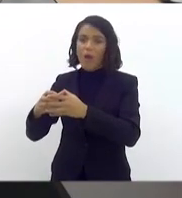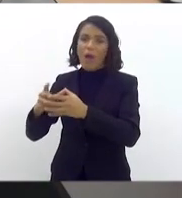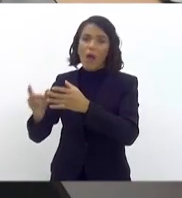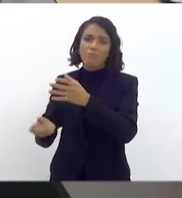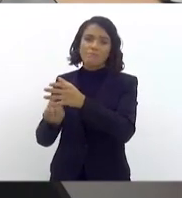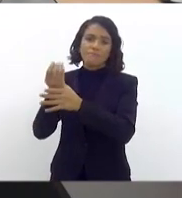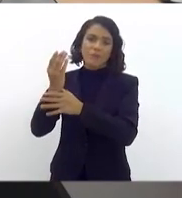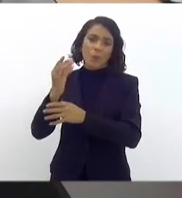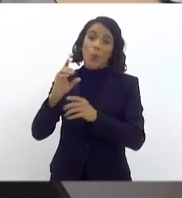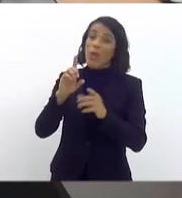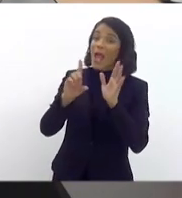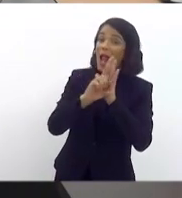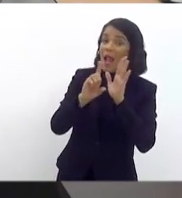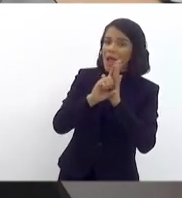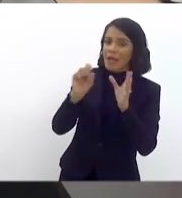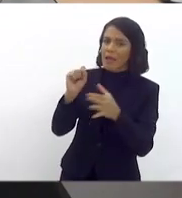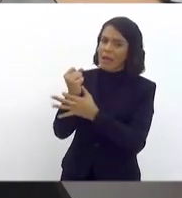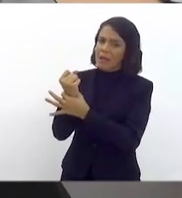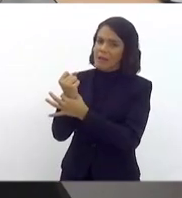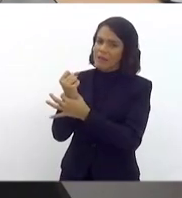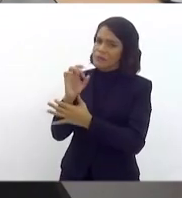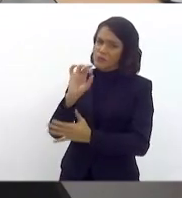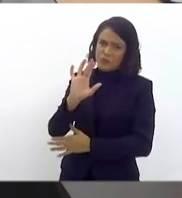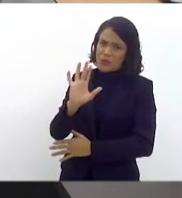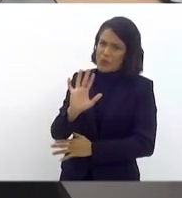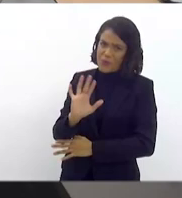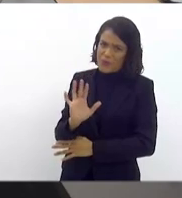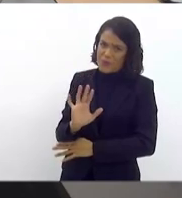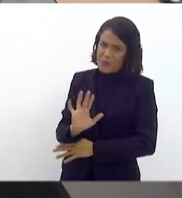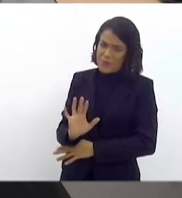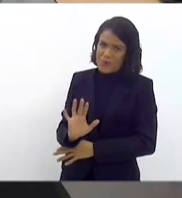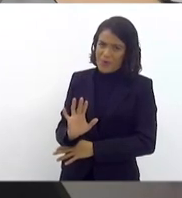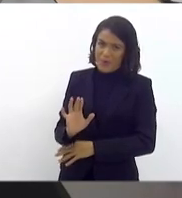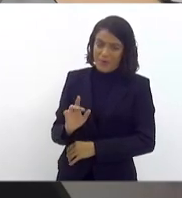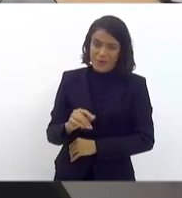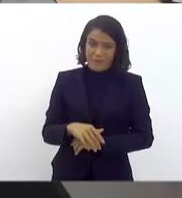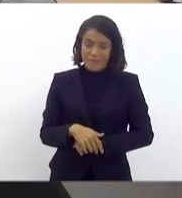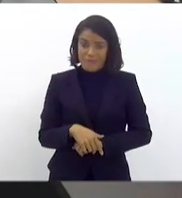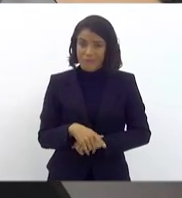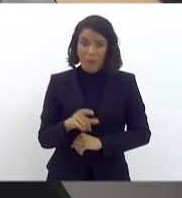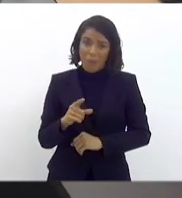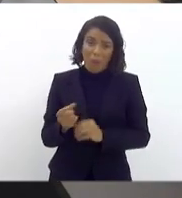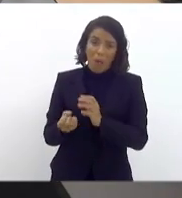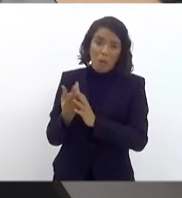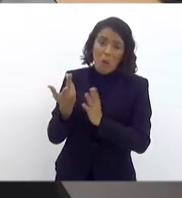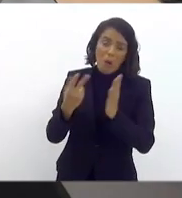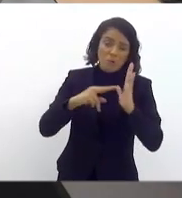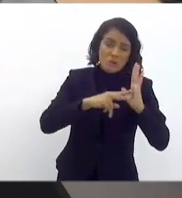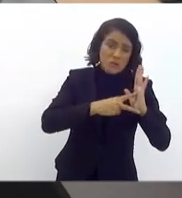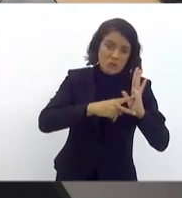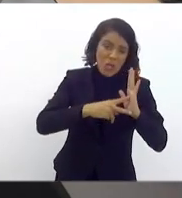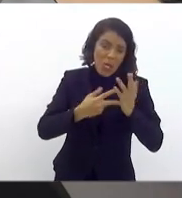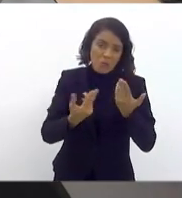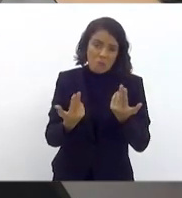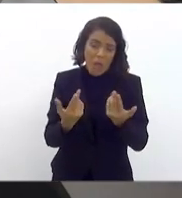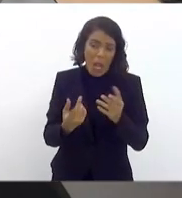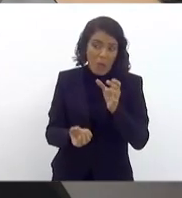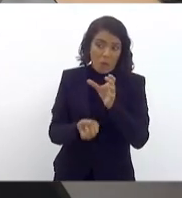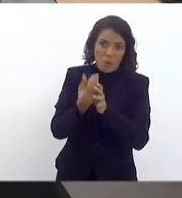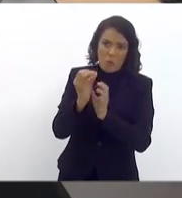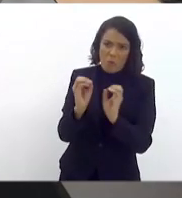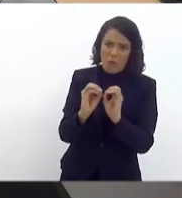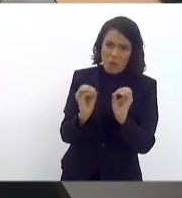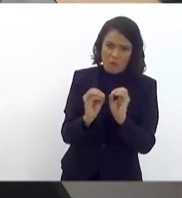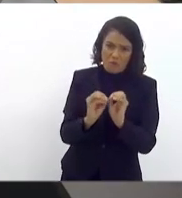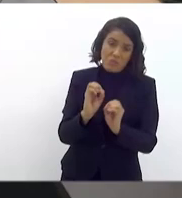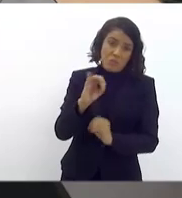que a lei autoriza. O que a lei federal deu foi só reserva de mercado. Só deu reserva de mercado. Tal qual o sindicato, tal. Enfim, é isso. Mas não criou nada, senão seria um ente